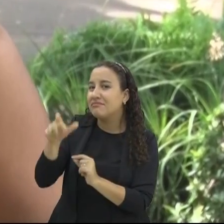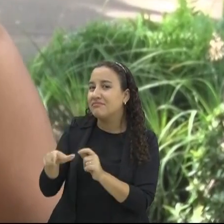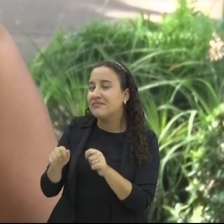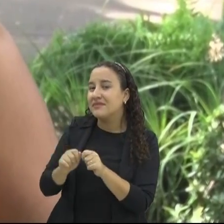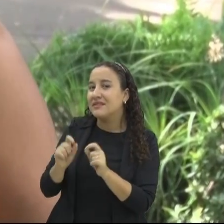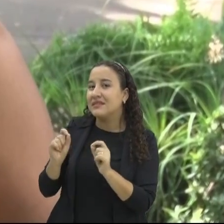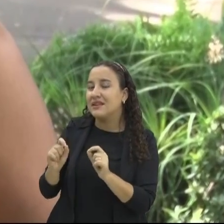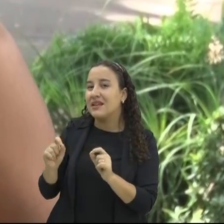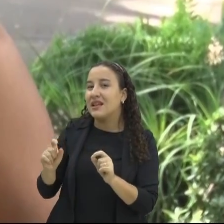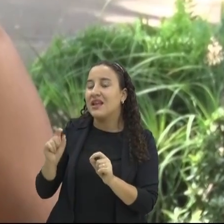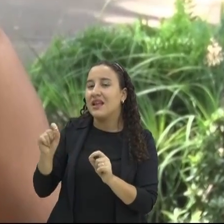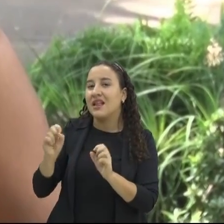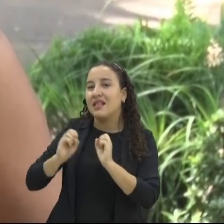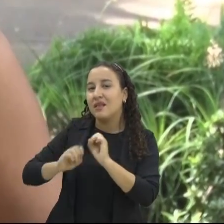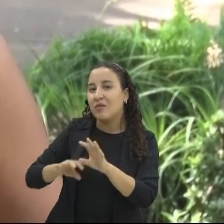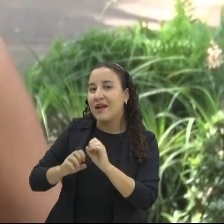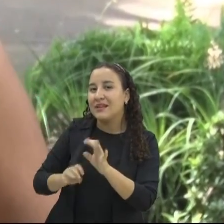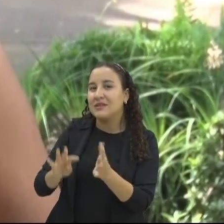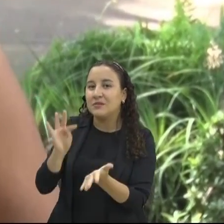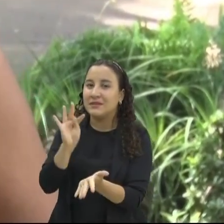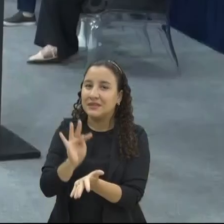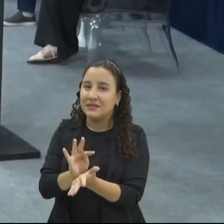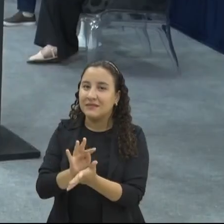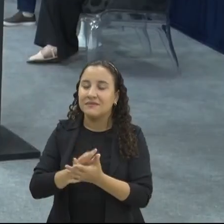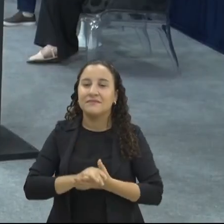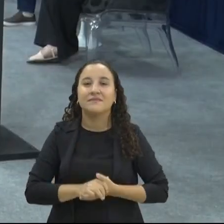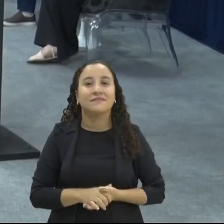pela educação de Teresina.